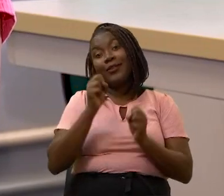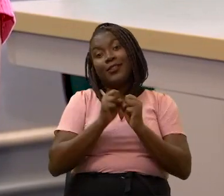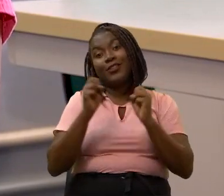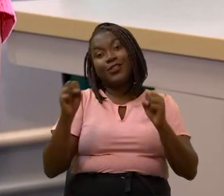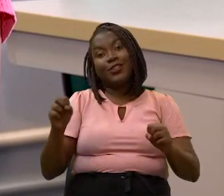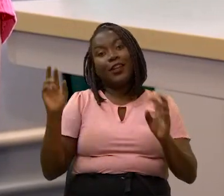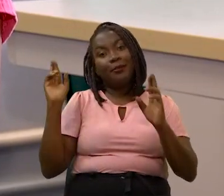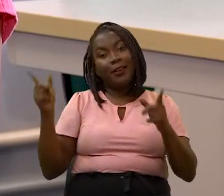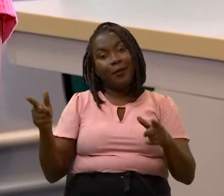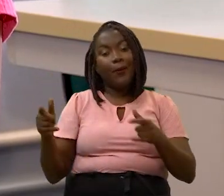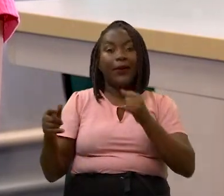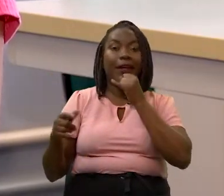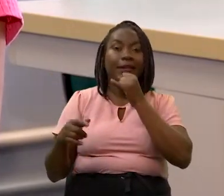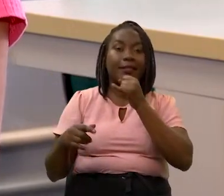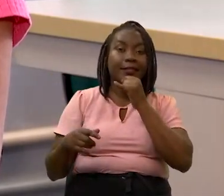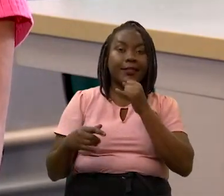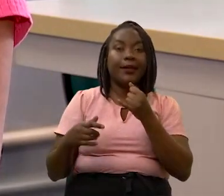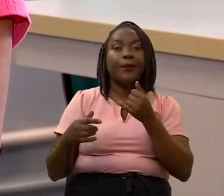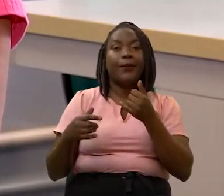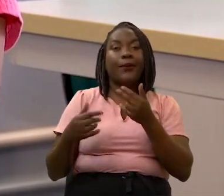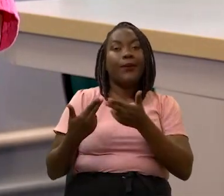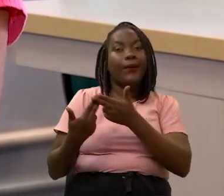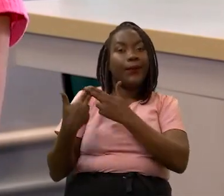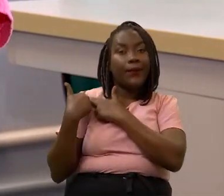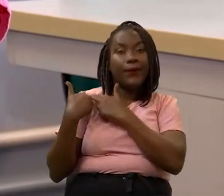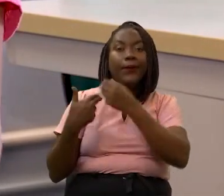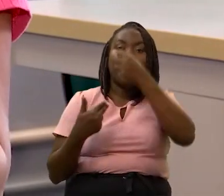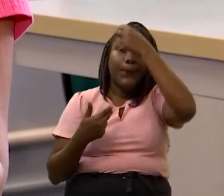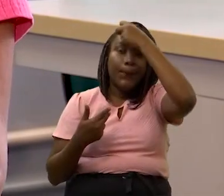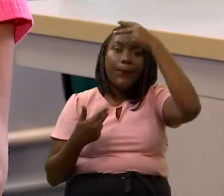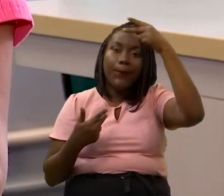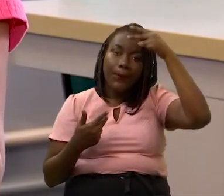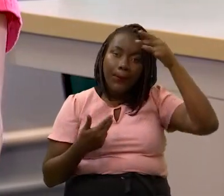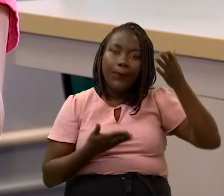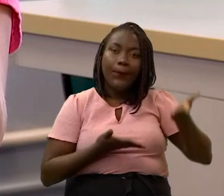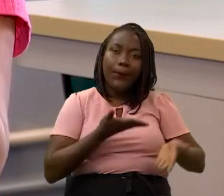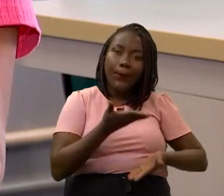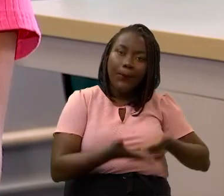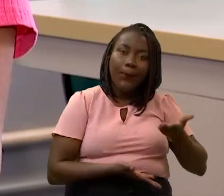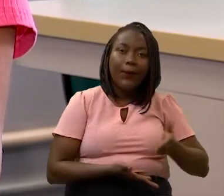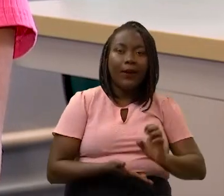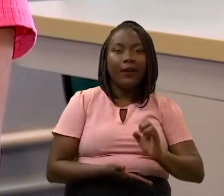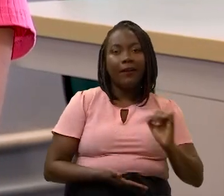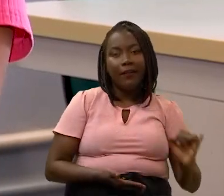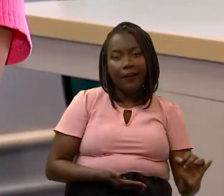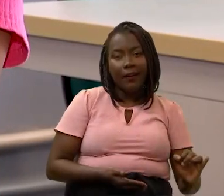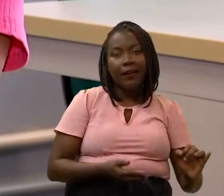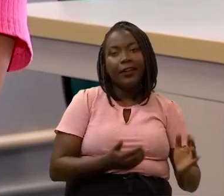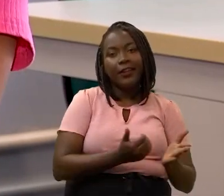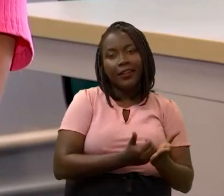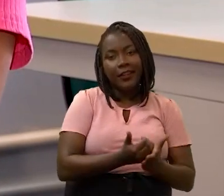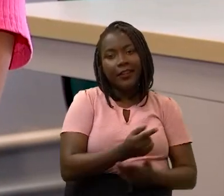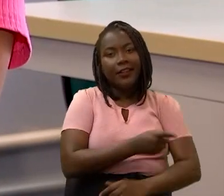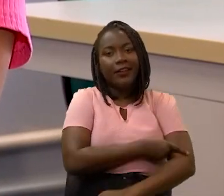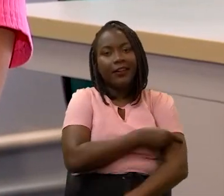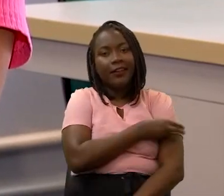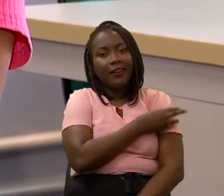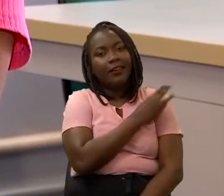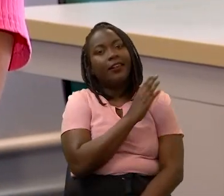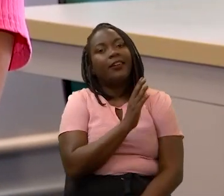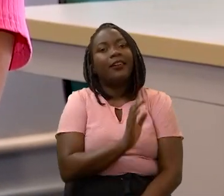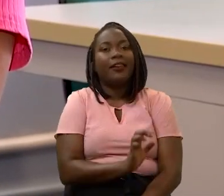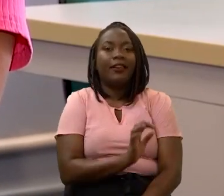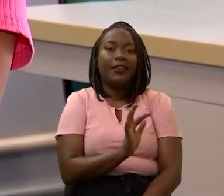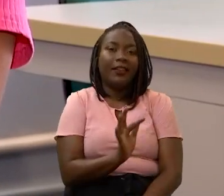um sistema diferente. Então, por exemplo, cabe na maior parte das vezes ao município cuidar da educação infantil e das séries iniciais do